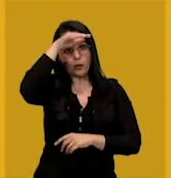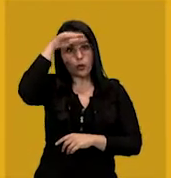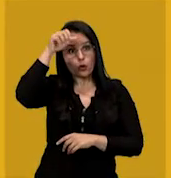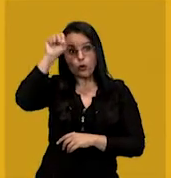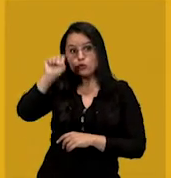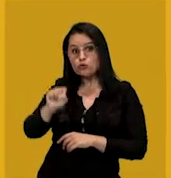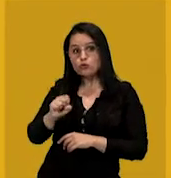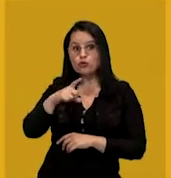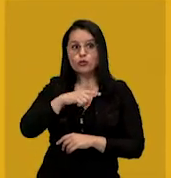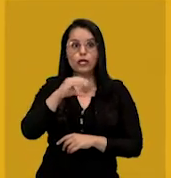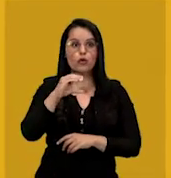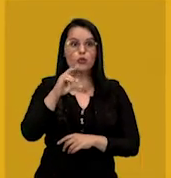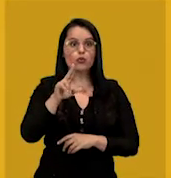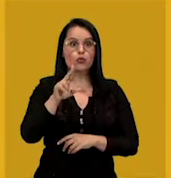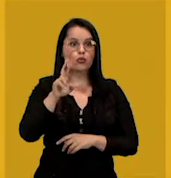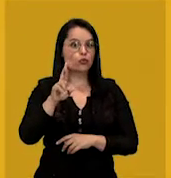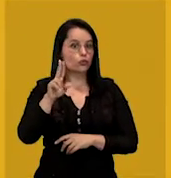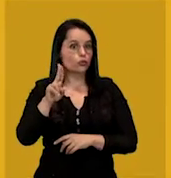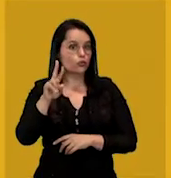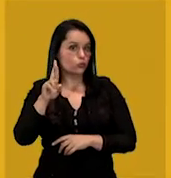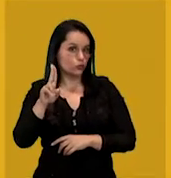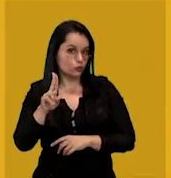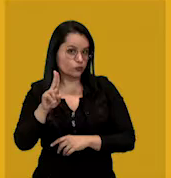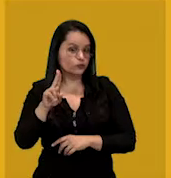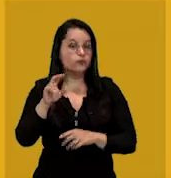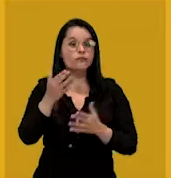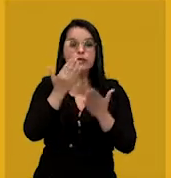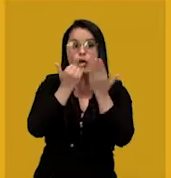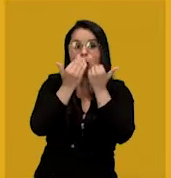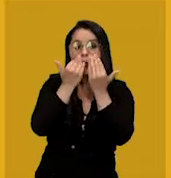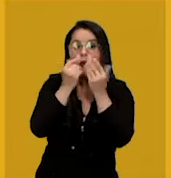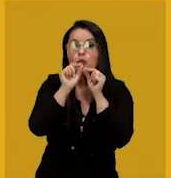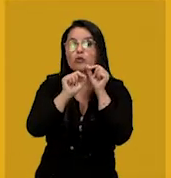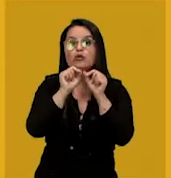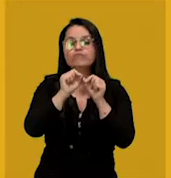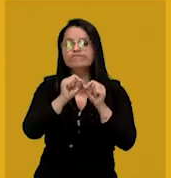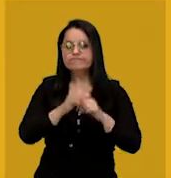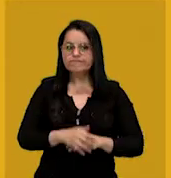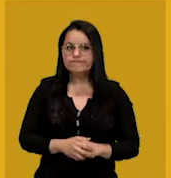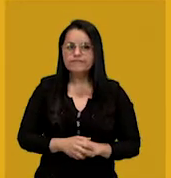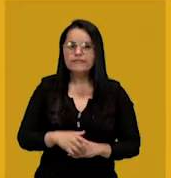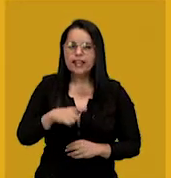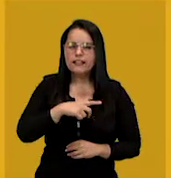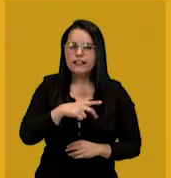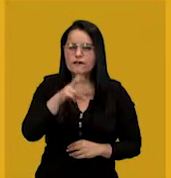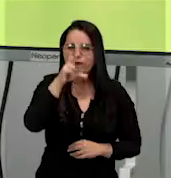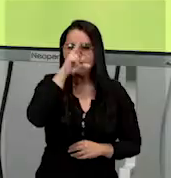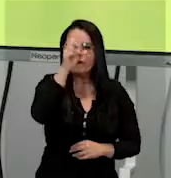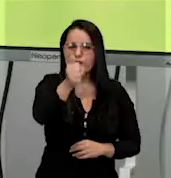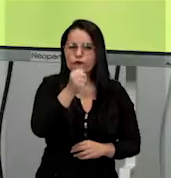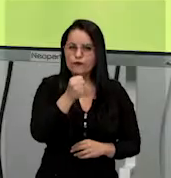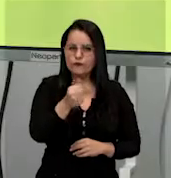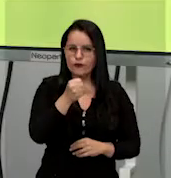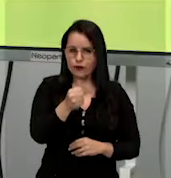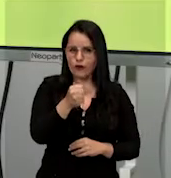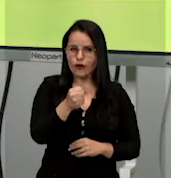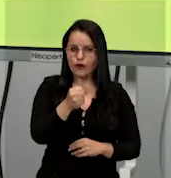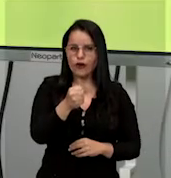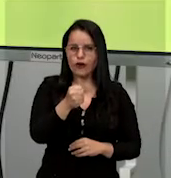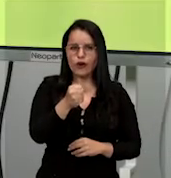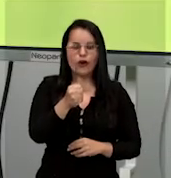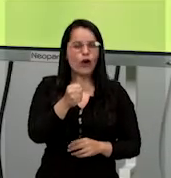nós temos o Cururu. Bem, a culinária do Centro-Oeste, ela tem uma forte impressão da